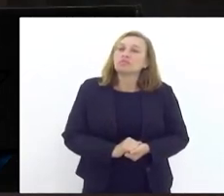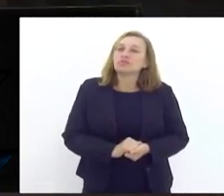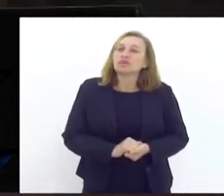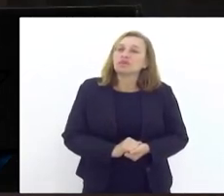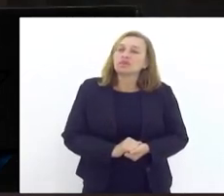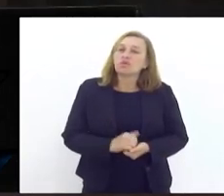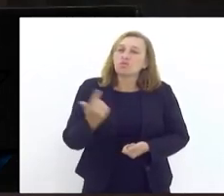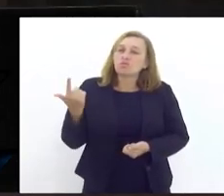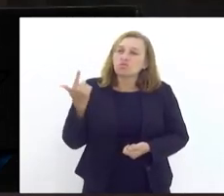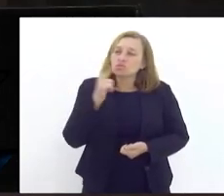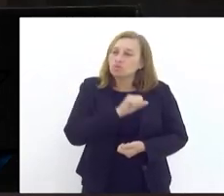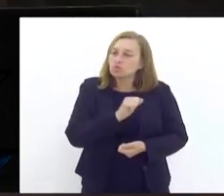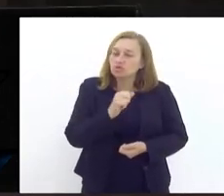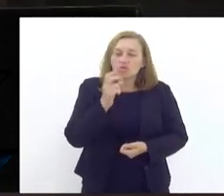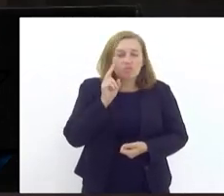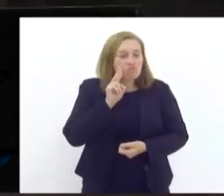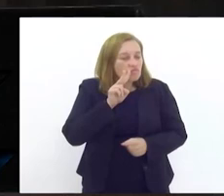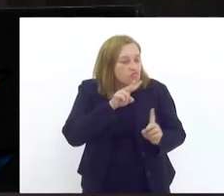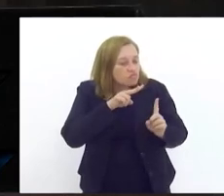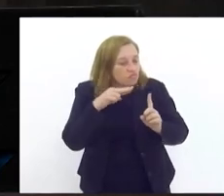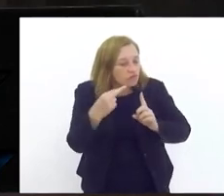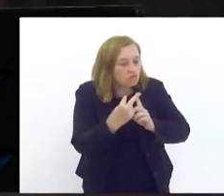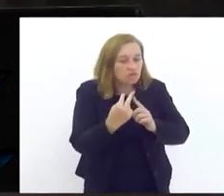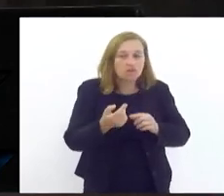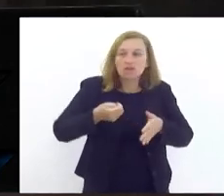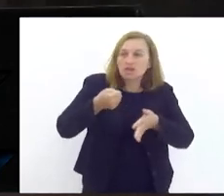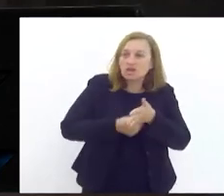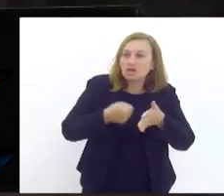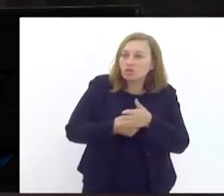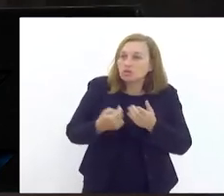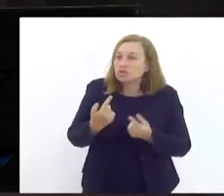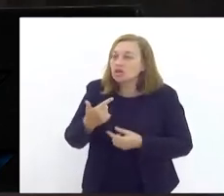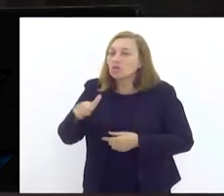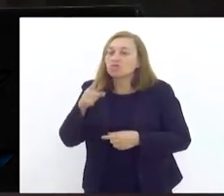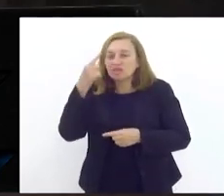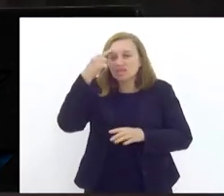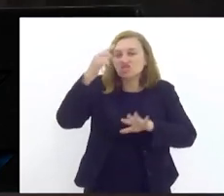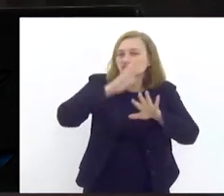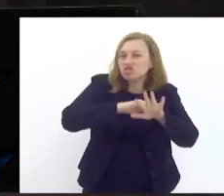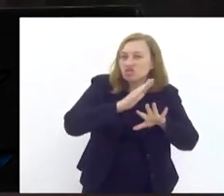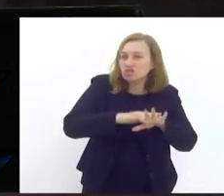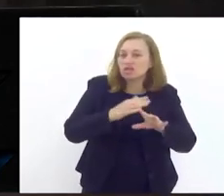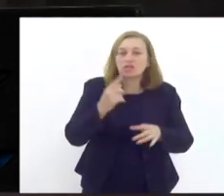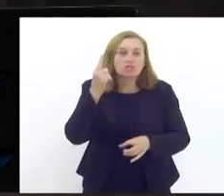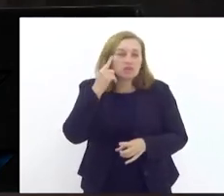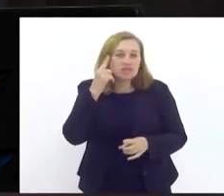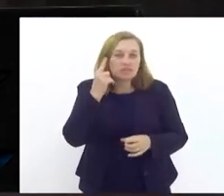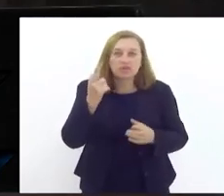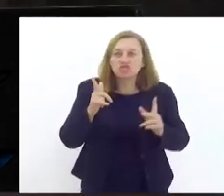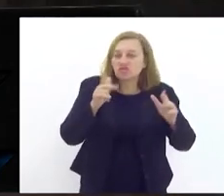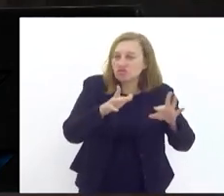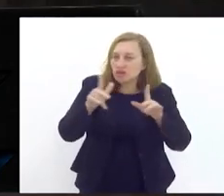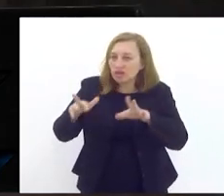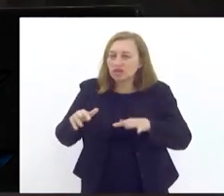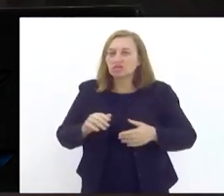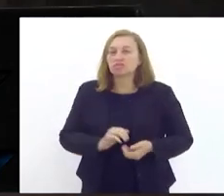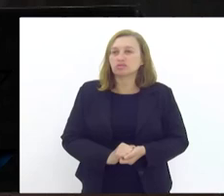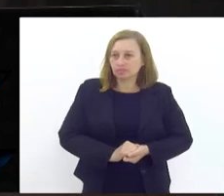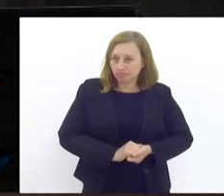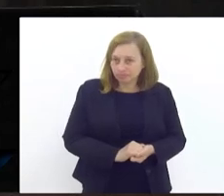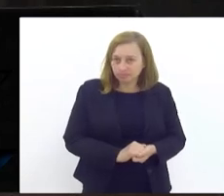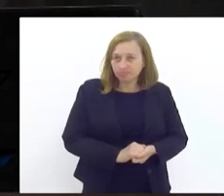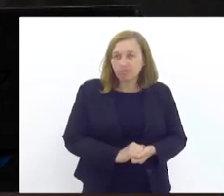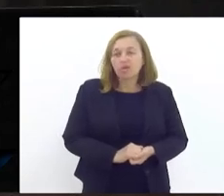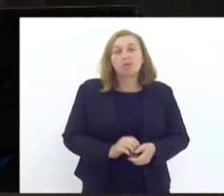conseguiu enxergar que a luta é outra é a luta de ideias é o confronto de pensamentos é um embate